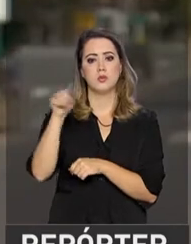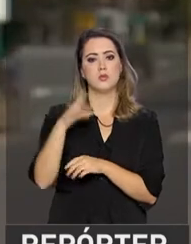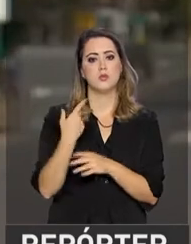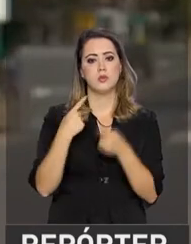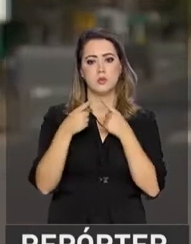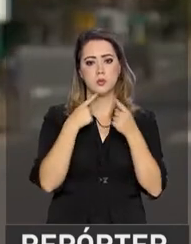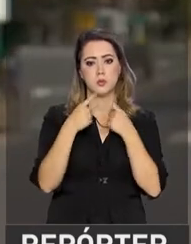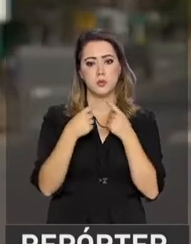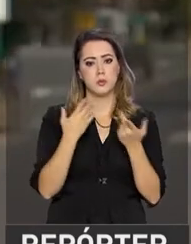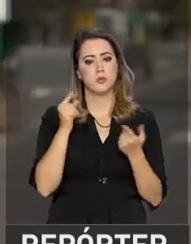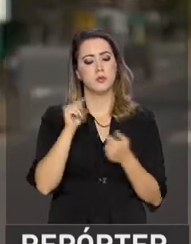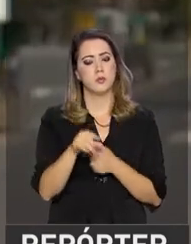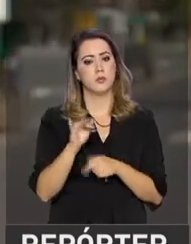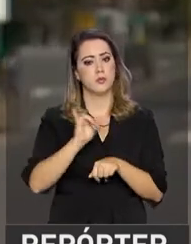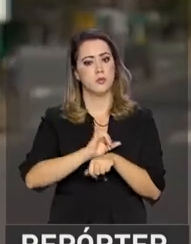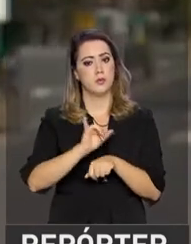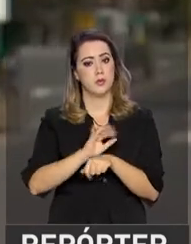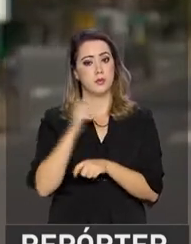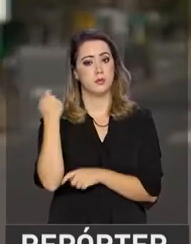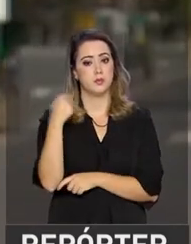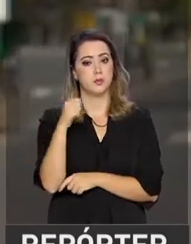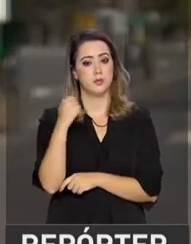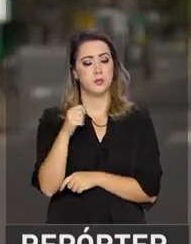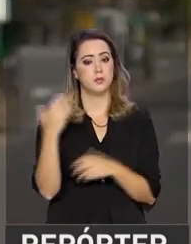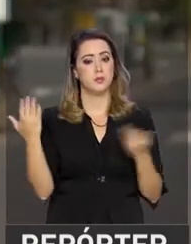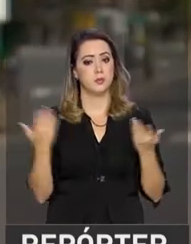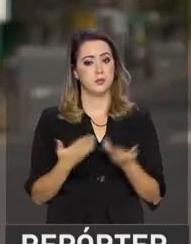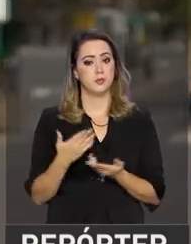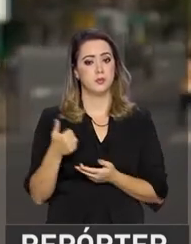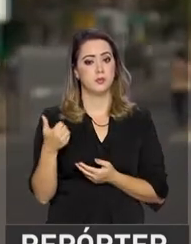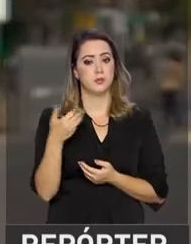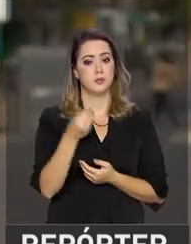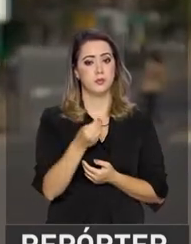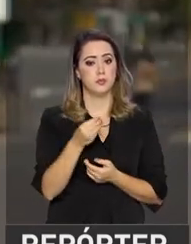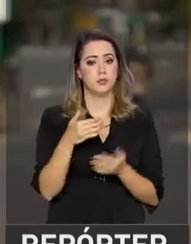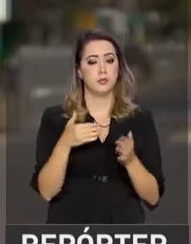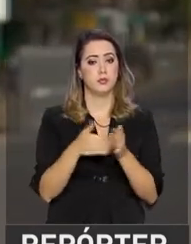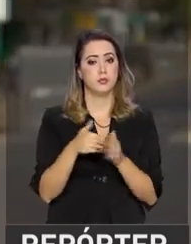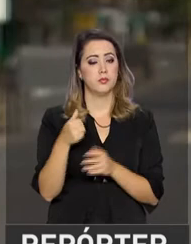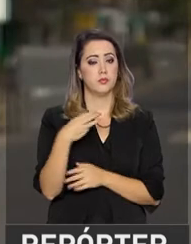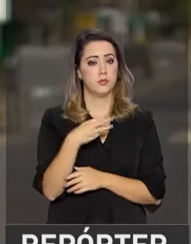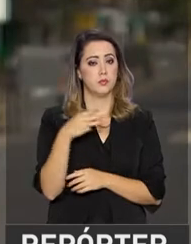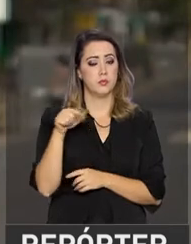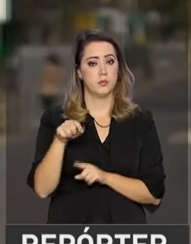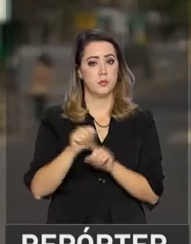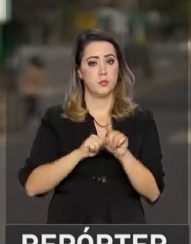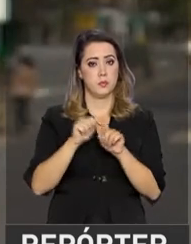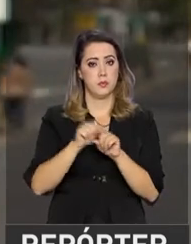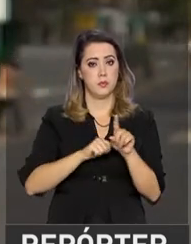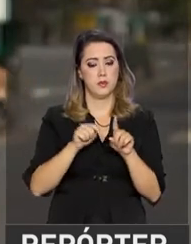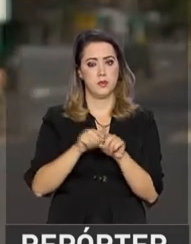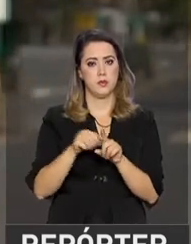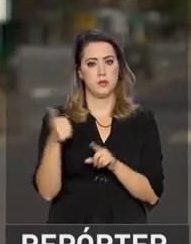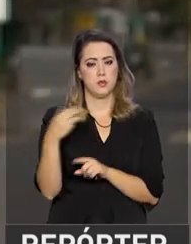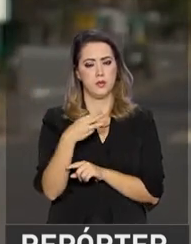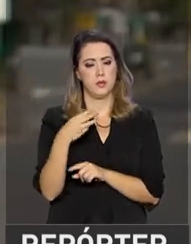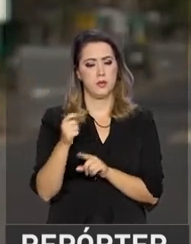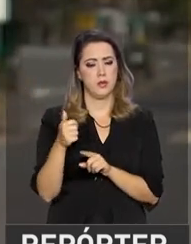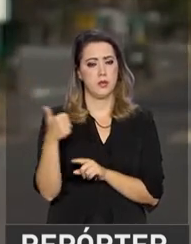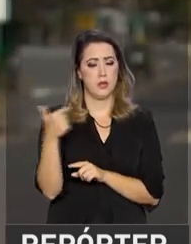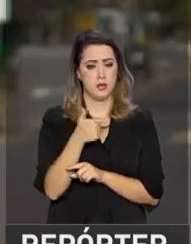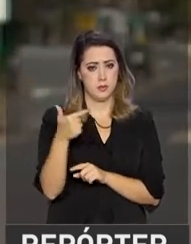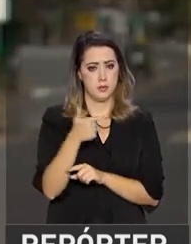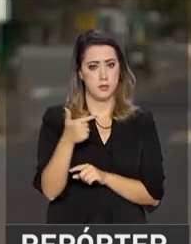discutidos a capital argentina sedia do dia 10 ao dia 13 deste mês a décima primeira conferência